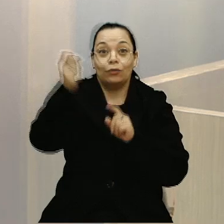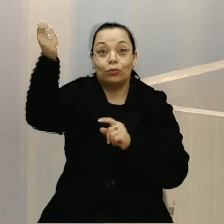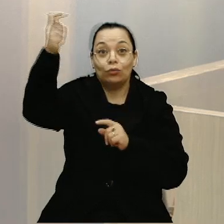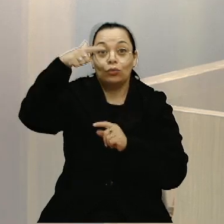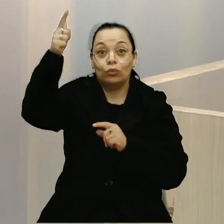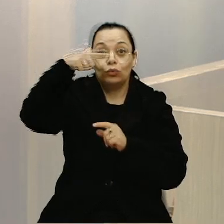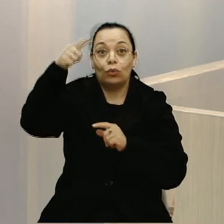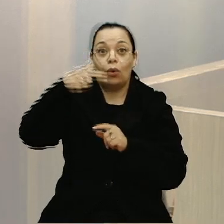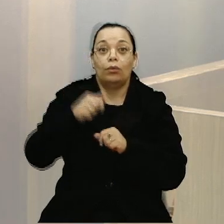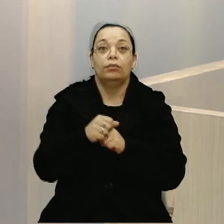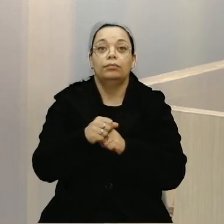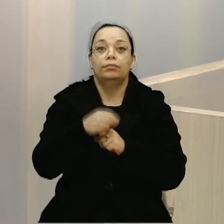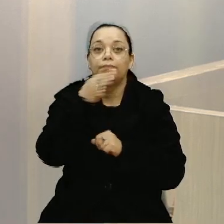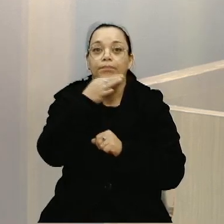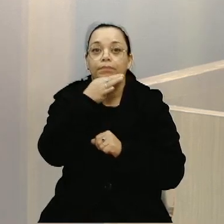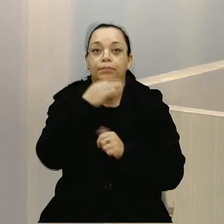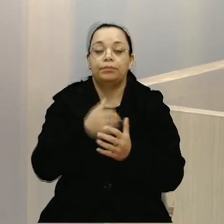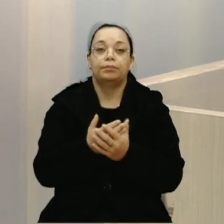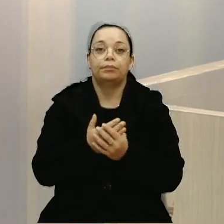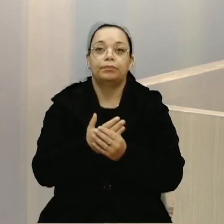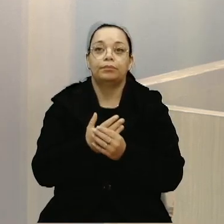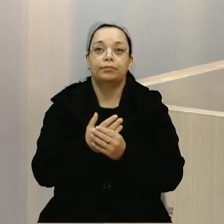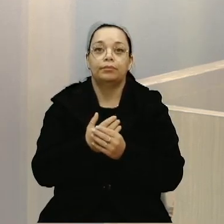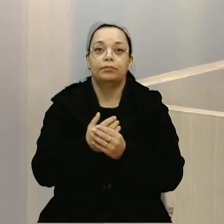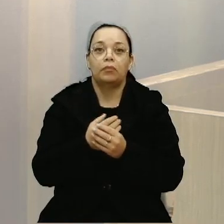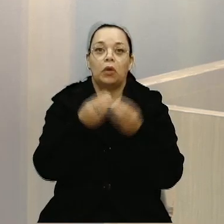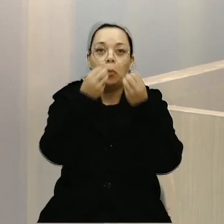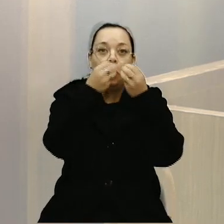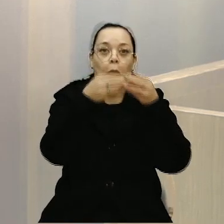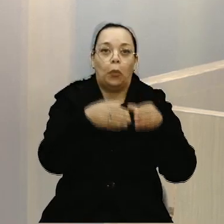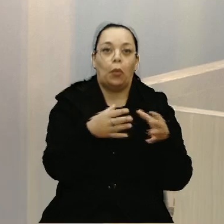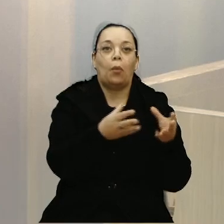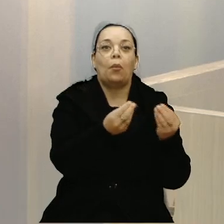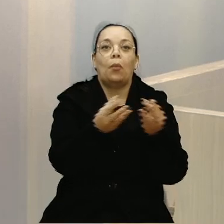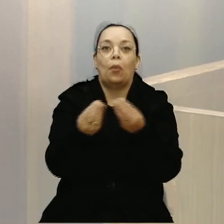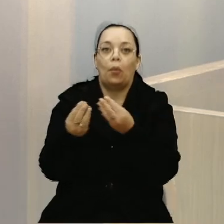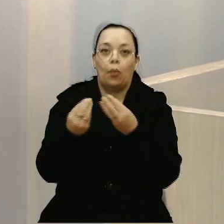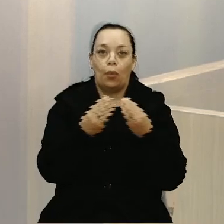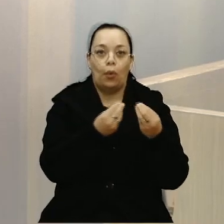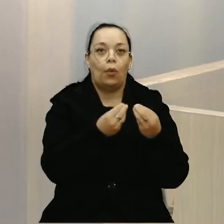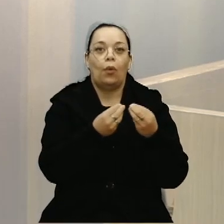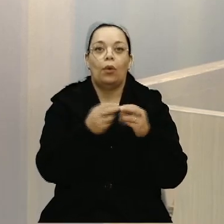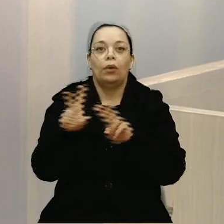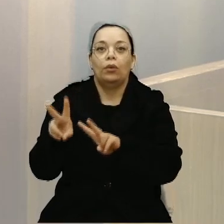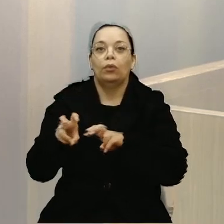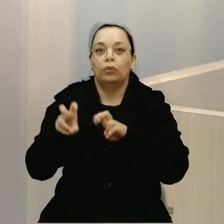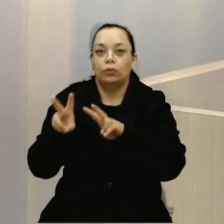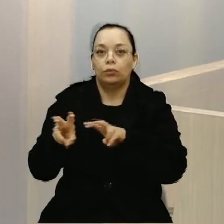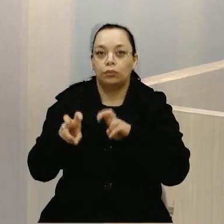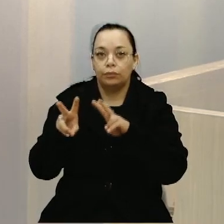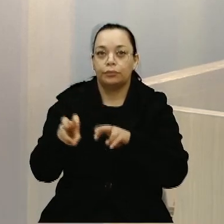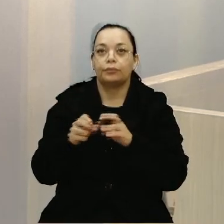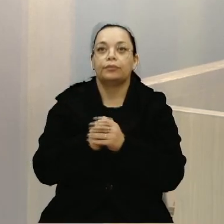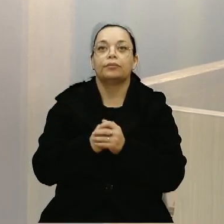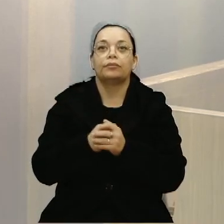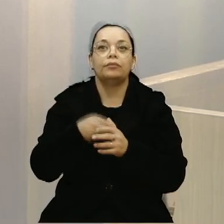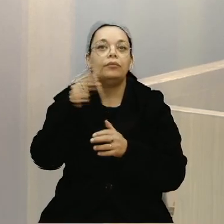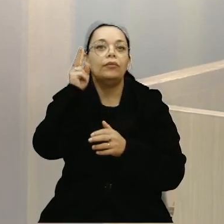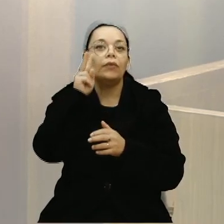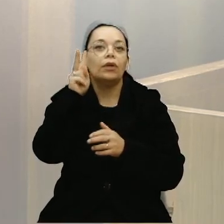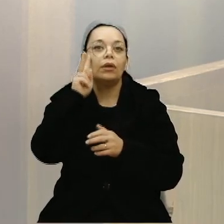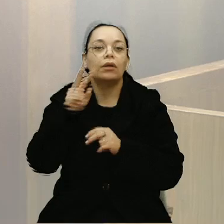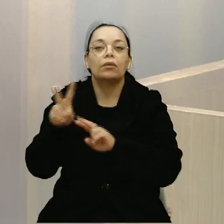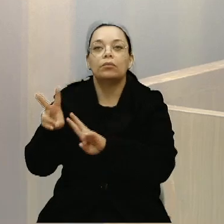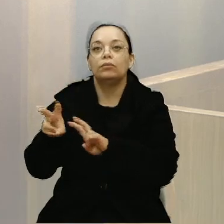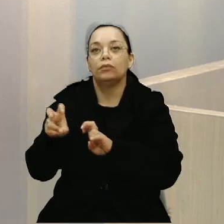em Caxias do Sul. Prejudicou muito, mas muito mesmo, a nossa agricultura. Lembro que o nosso